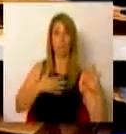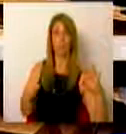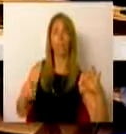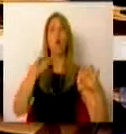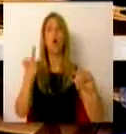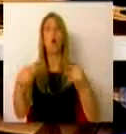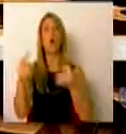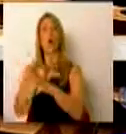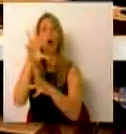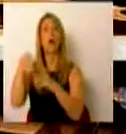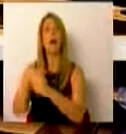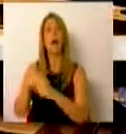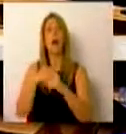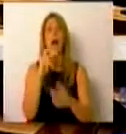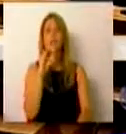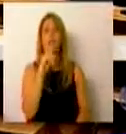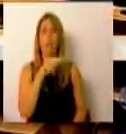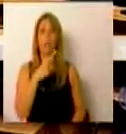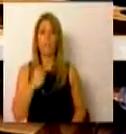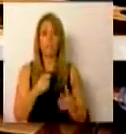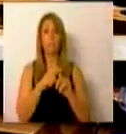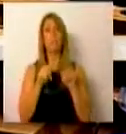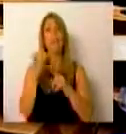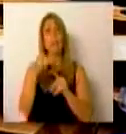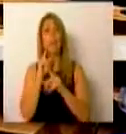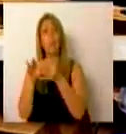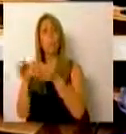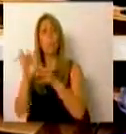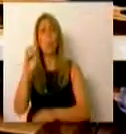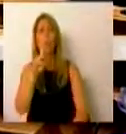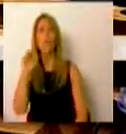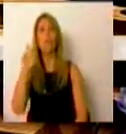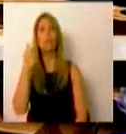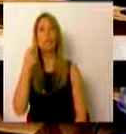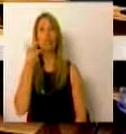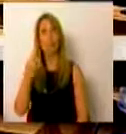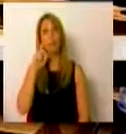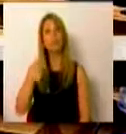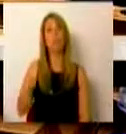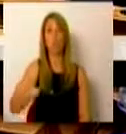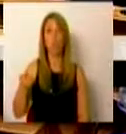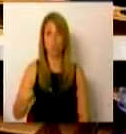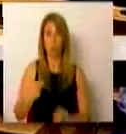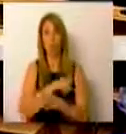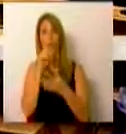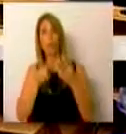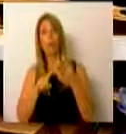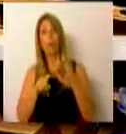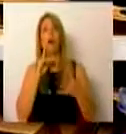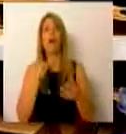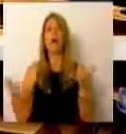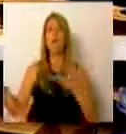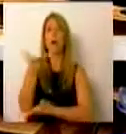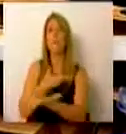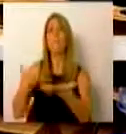os corretores seguros, e criando também uma vertente que se chama, que passará a designar-se de mediadores de seguros